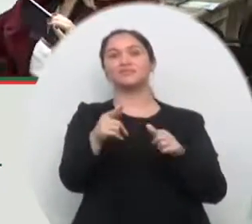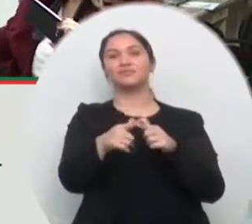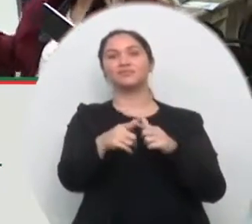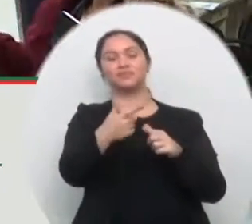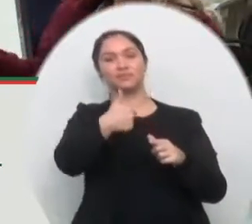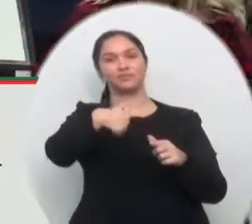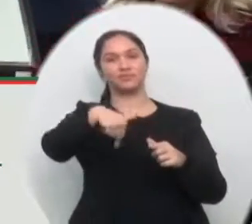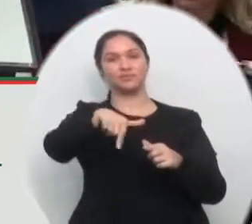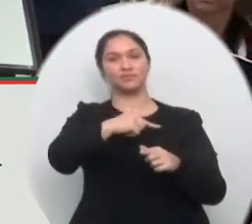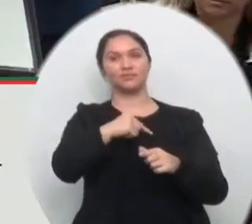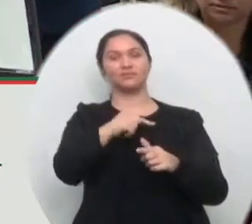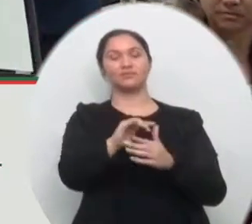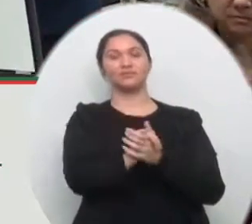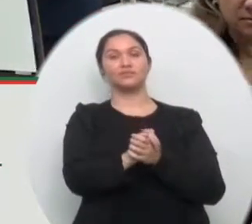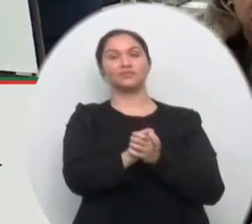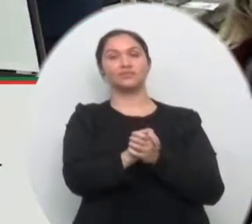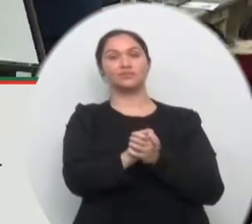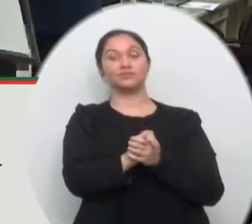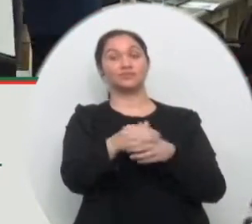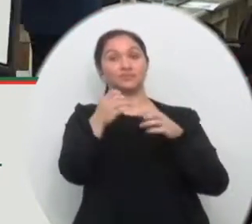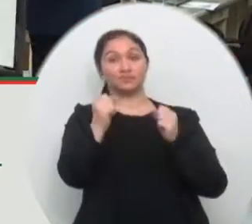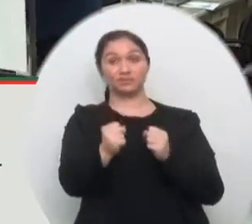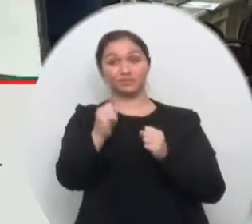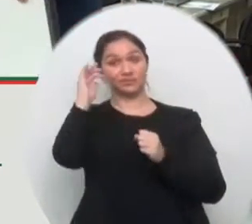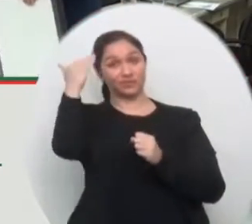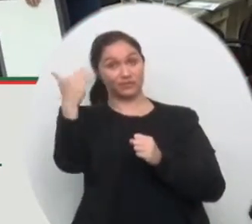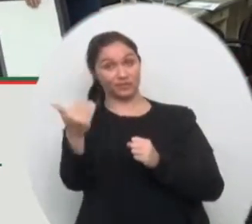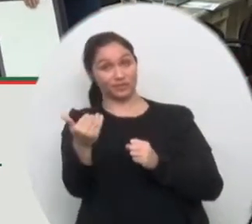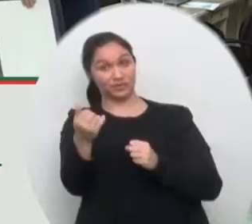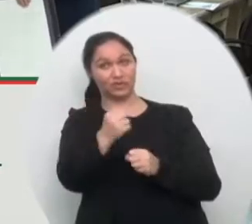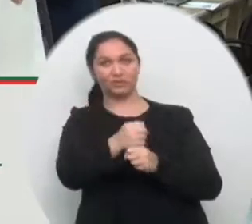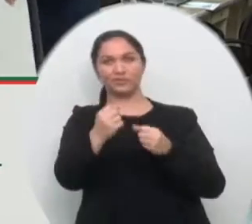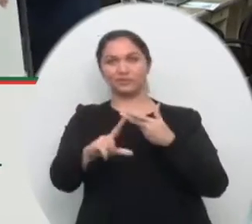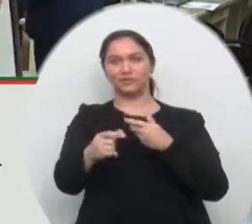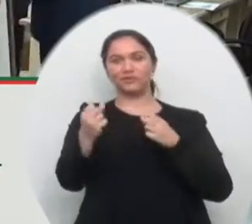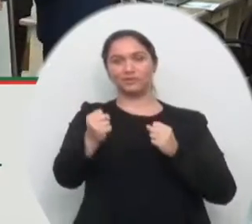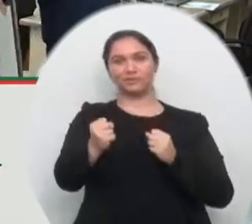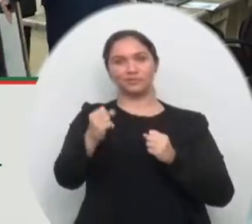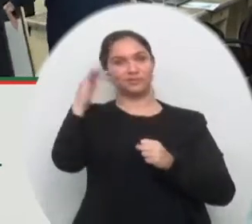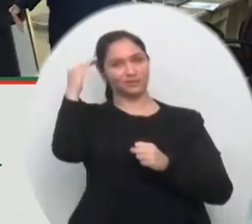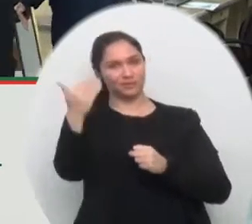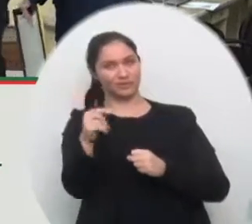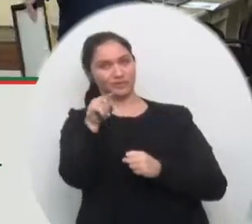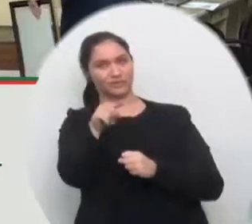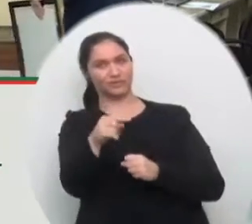essa homenagem que nós, a Câmara, o Poder Legislativo, está fazendo à sua pessoa. Vamos entregar, então?